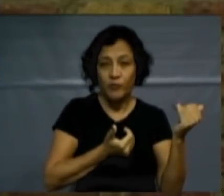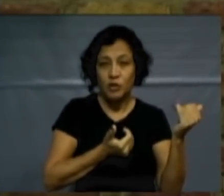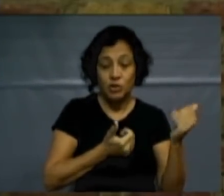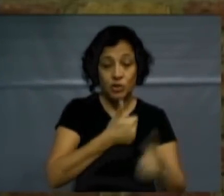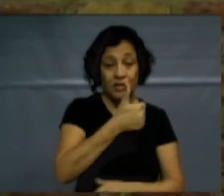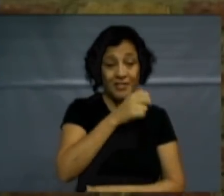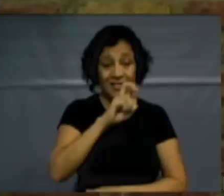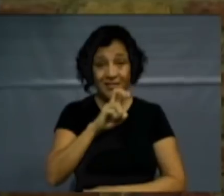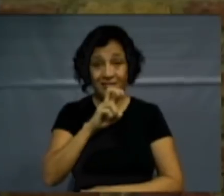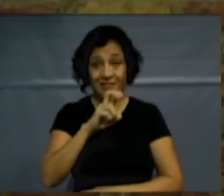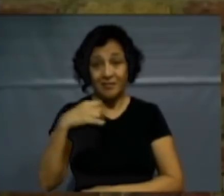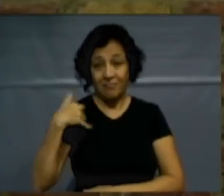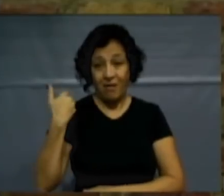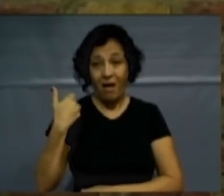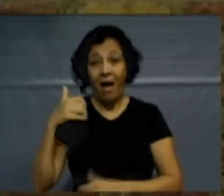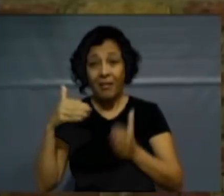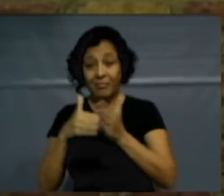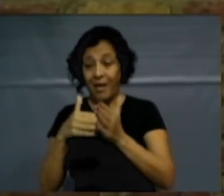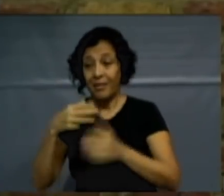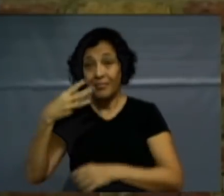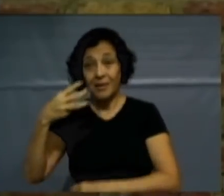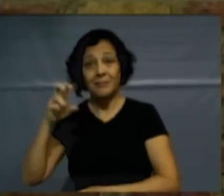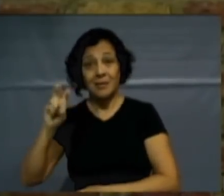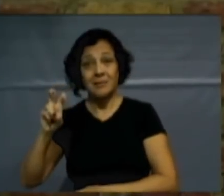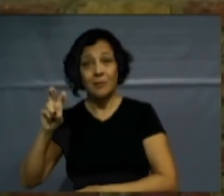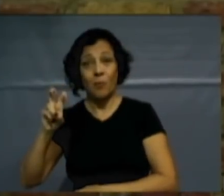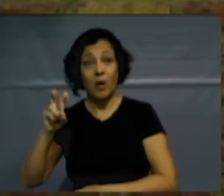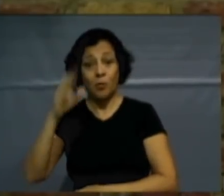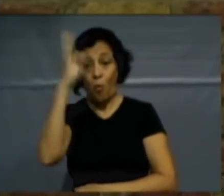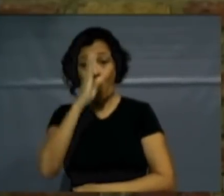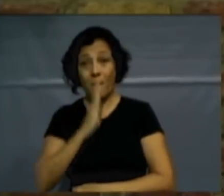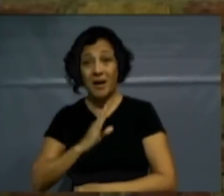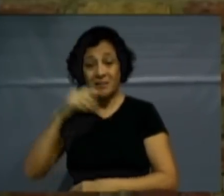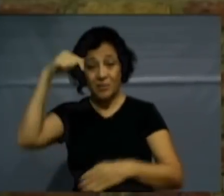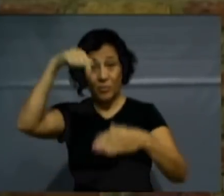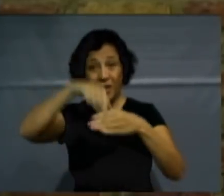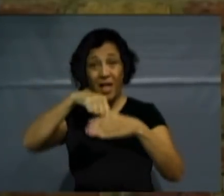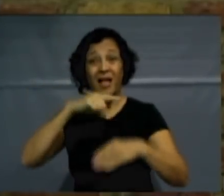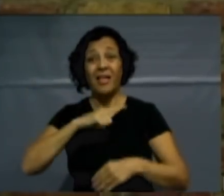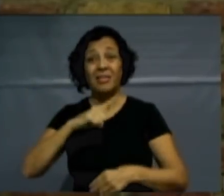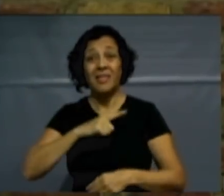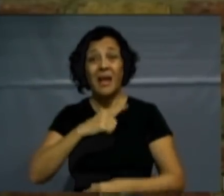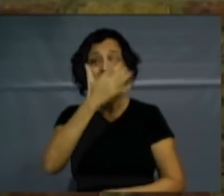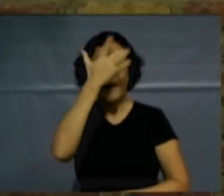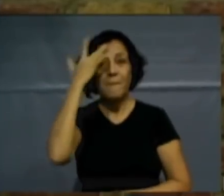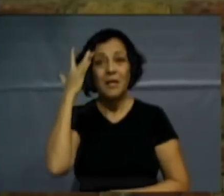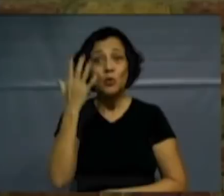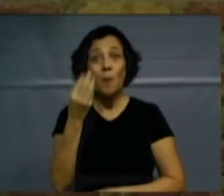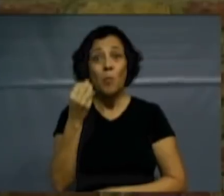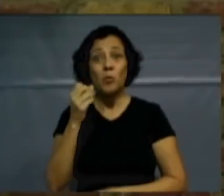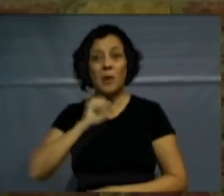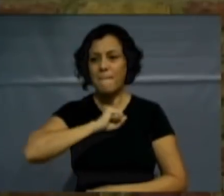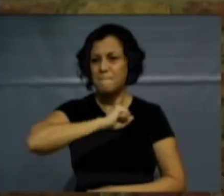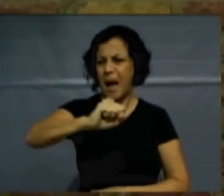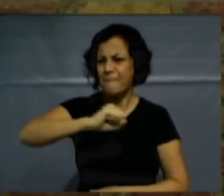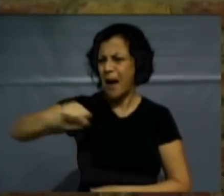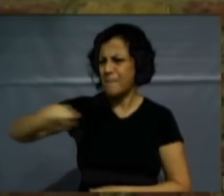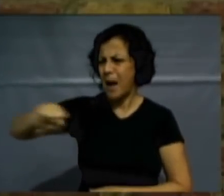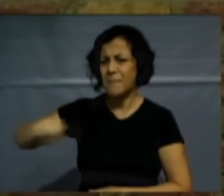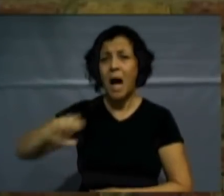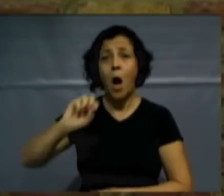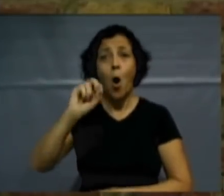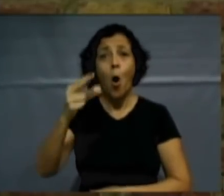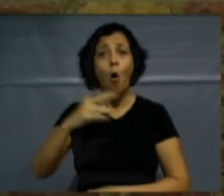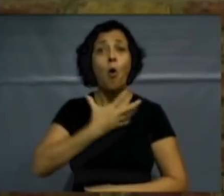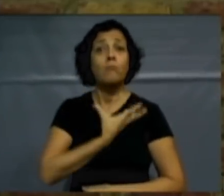é o país que mais se mata. Mais ao autoextermínio, mais ao suicídio. E quem está na faixa dos